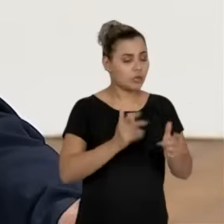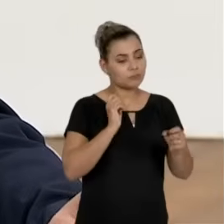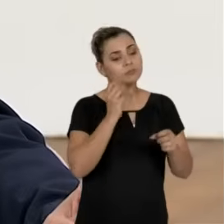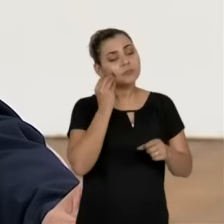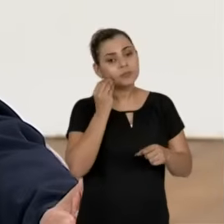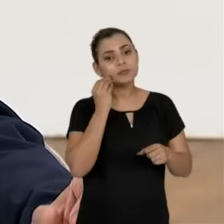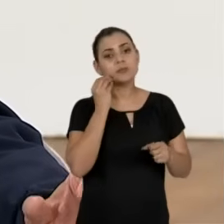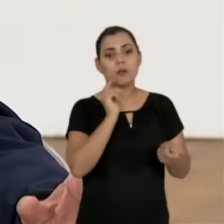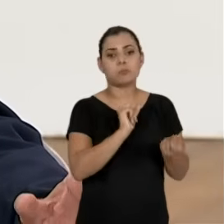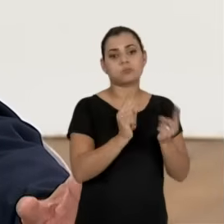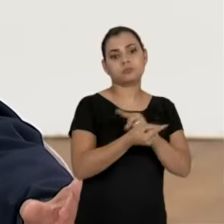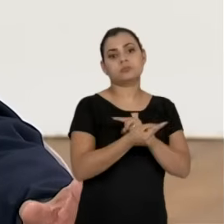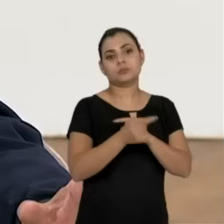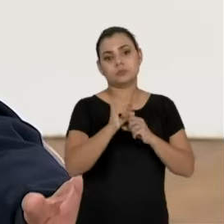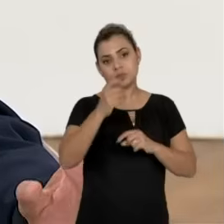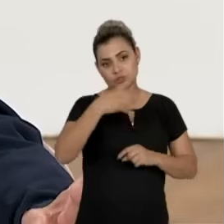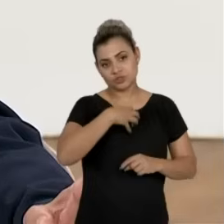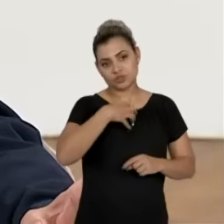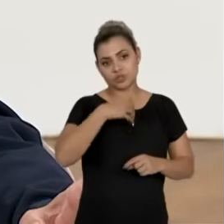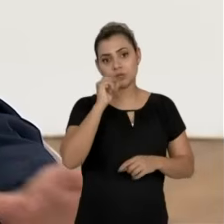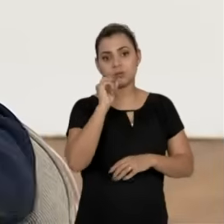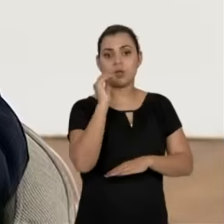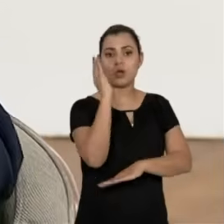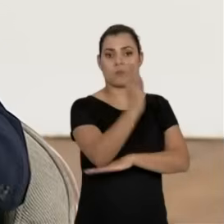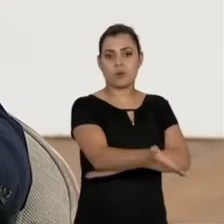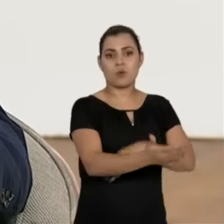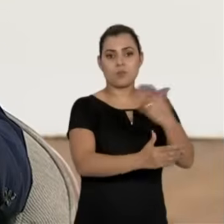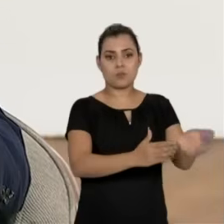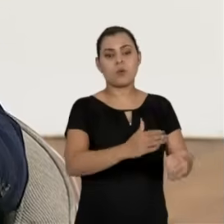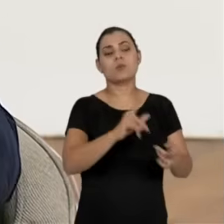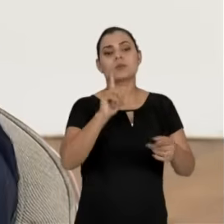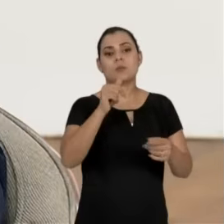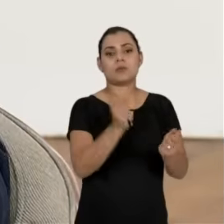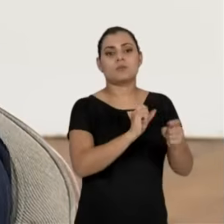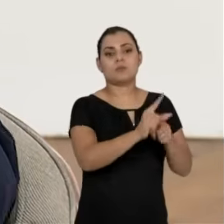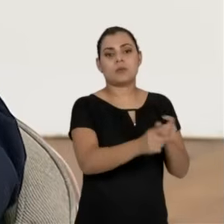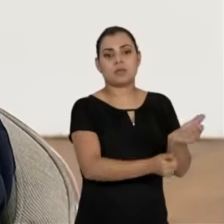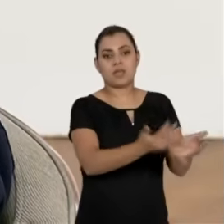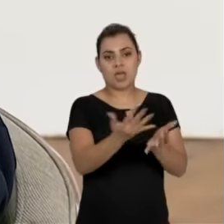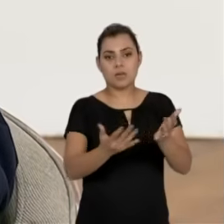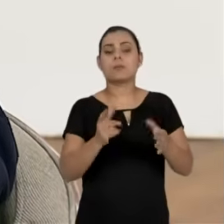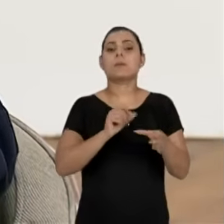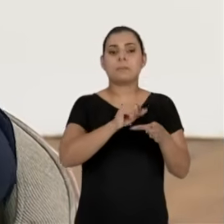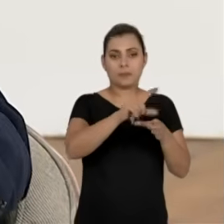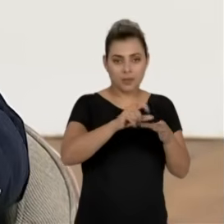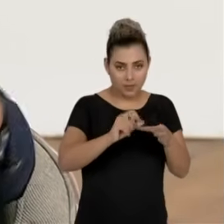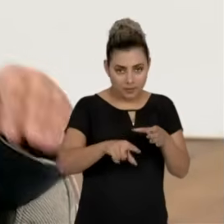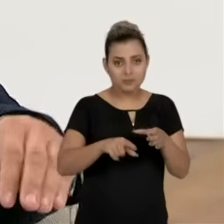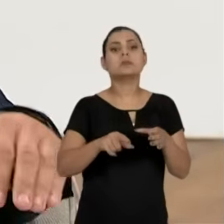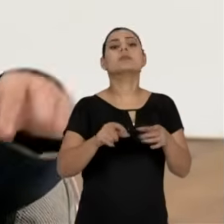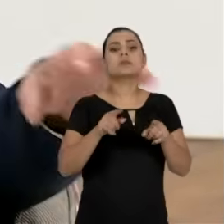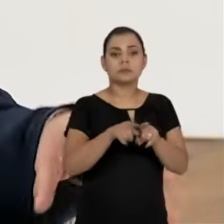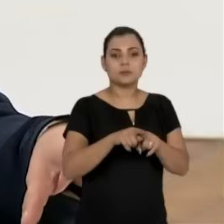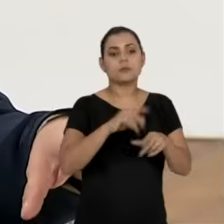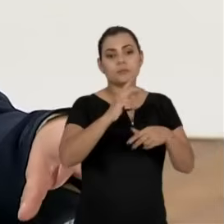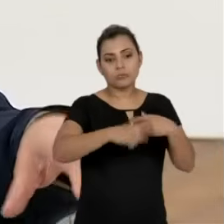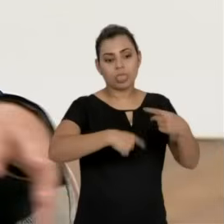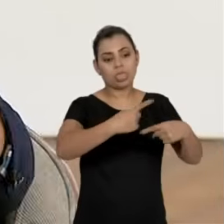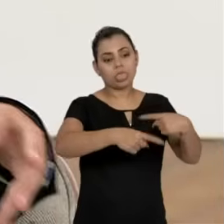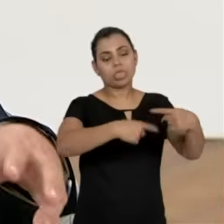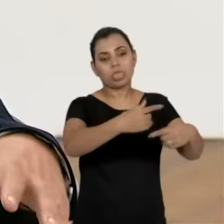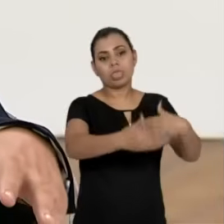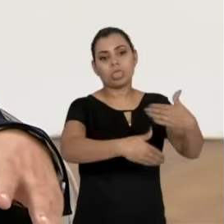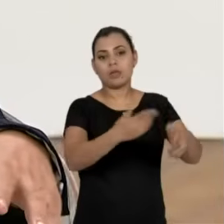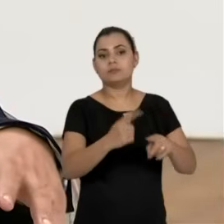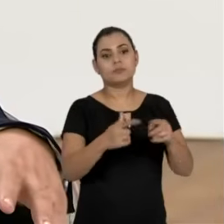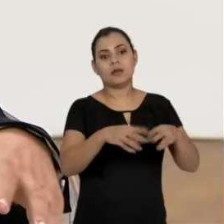tentar reverter aquela cultura antiga do corte e queima, né? Que você corta, queima, planta, corta, queima, planta, aí